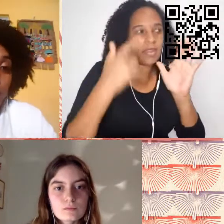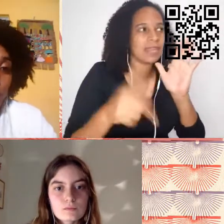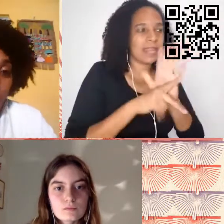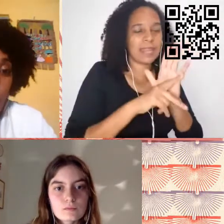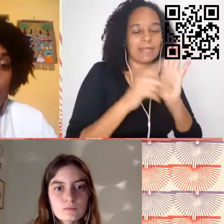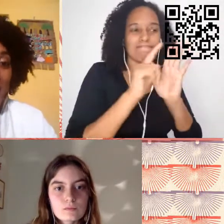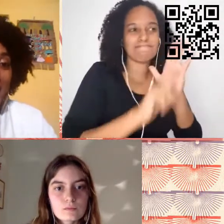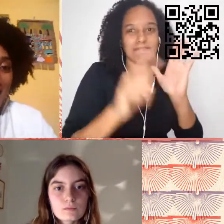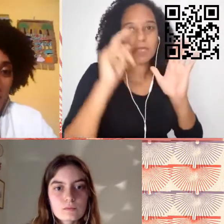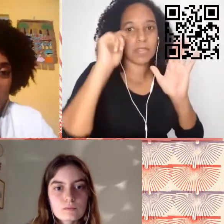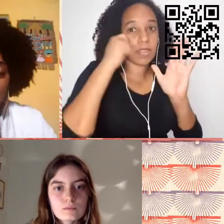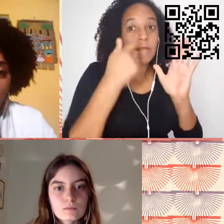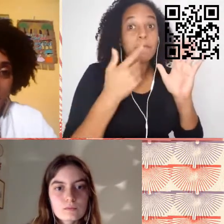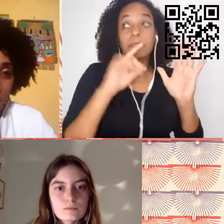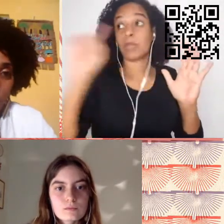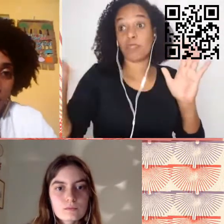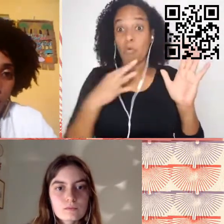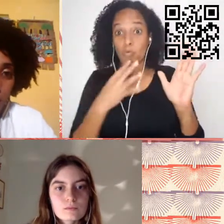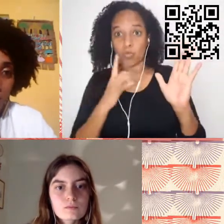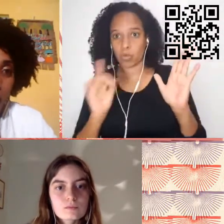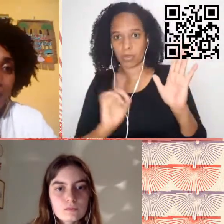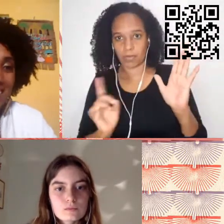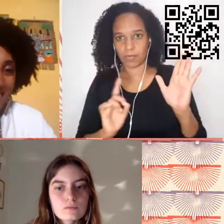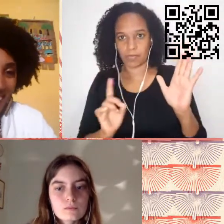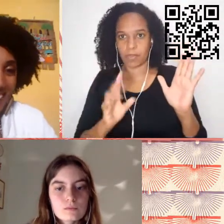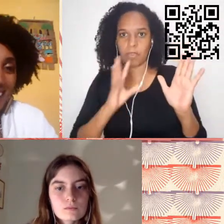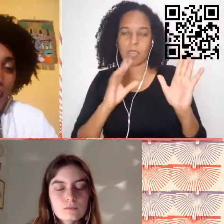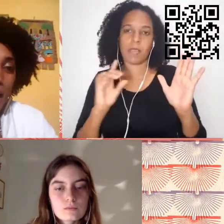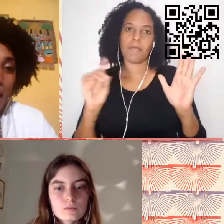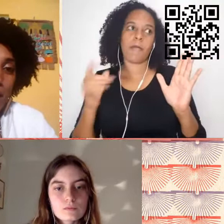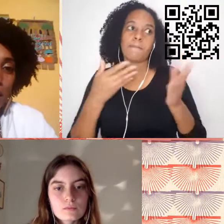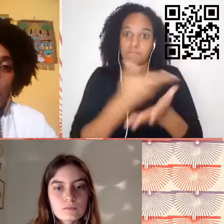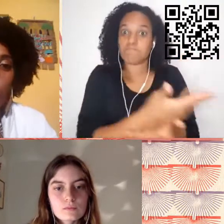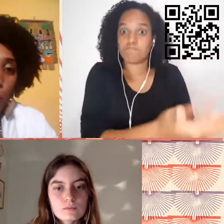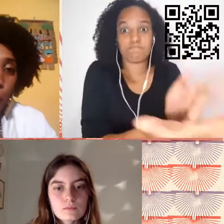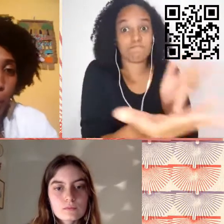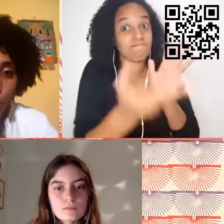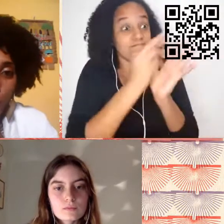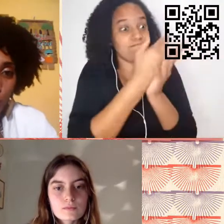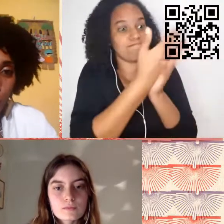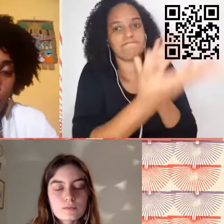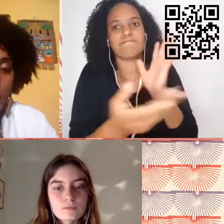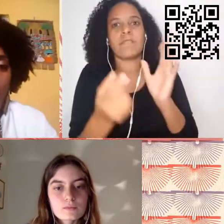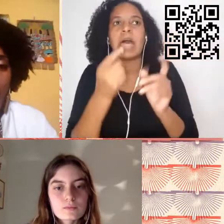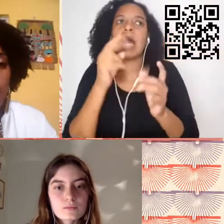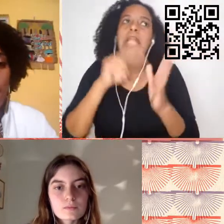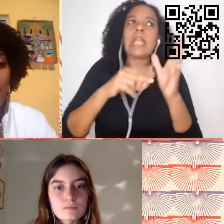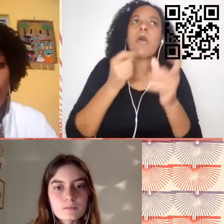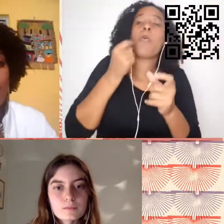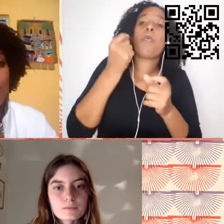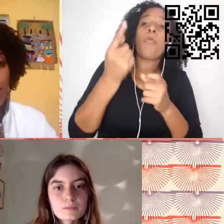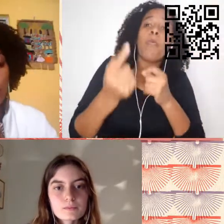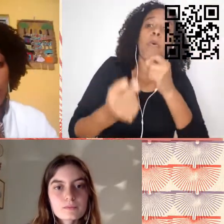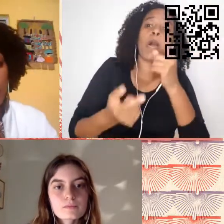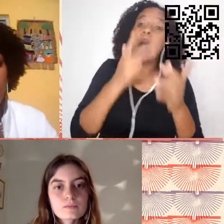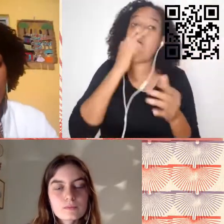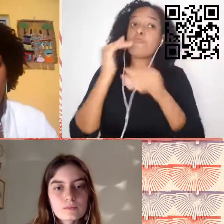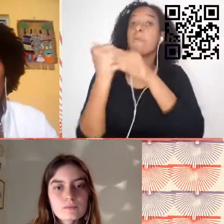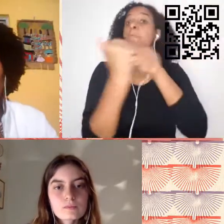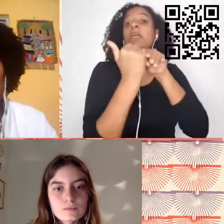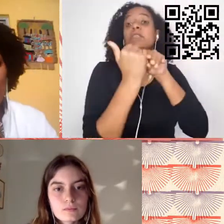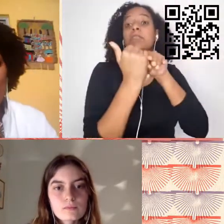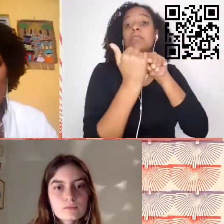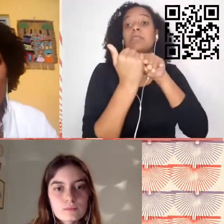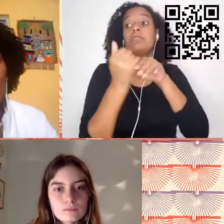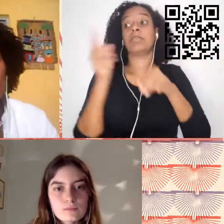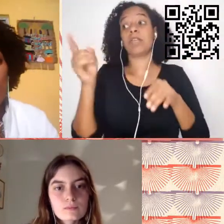como as pessoas não conhecem, porque é uma literatura extremamente vasta, ler um ou outro autor acaba padronizando. Então,